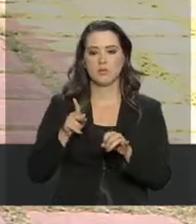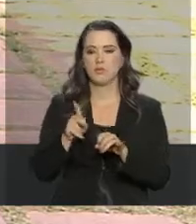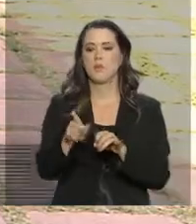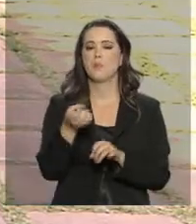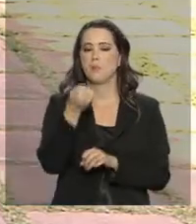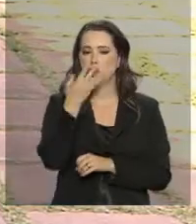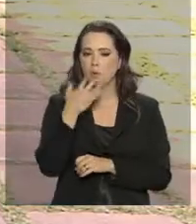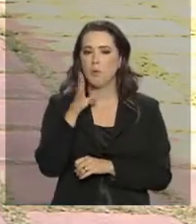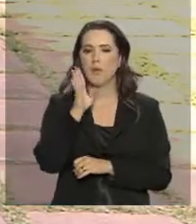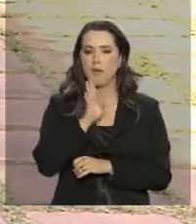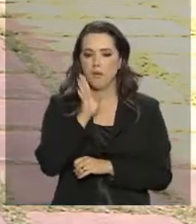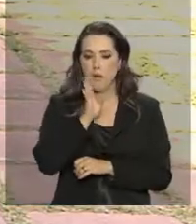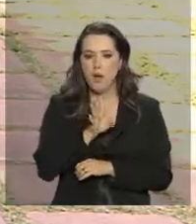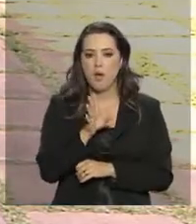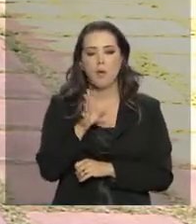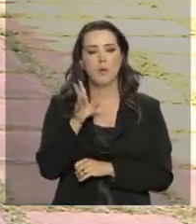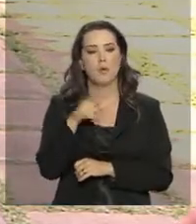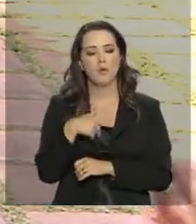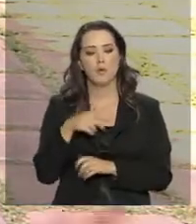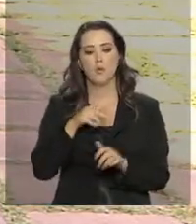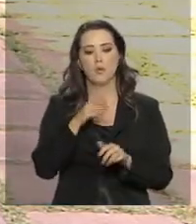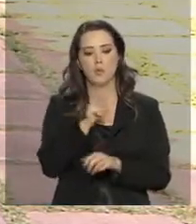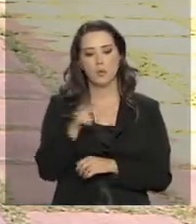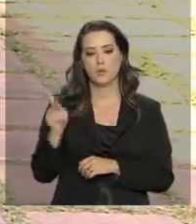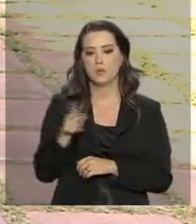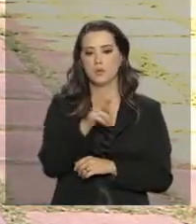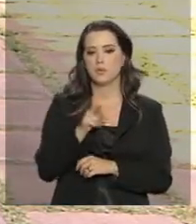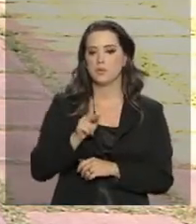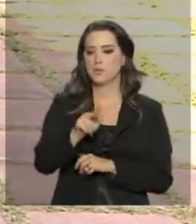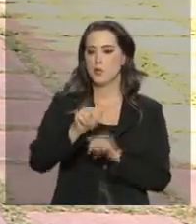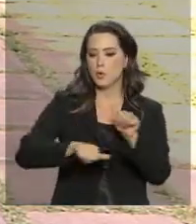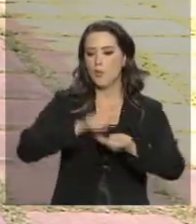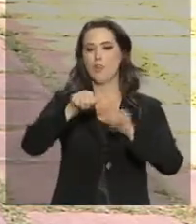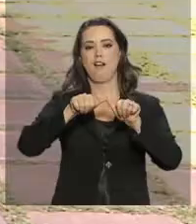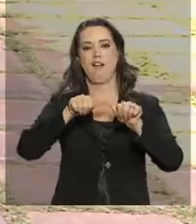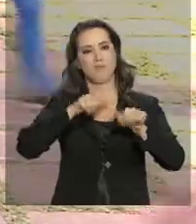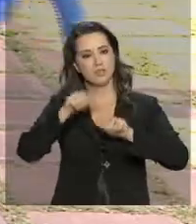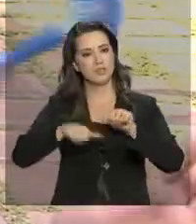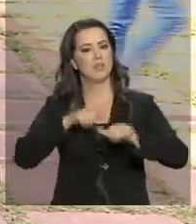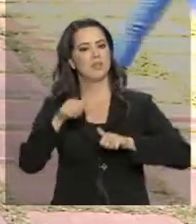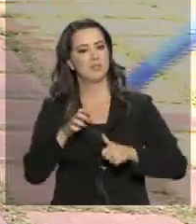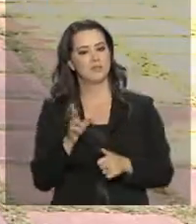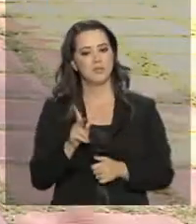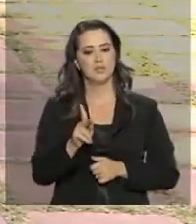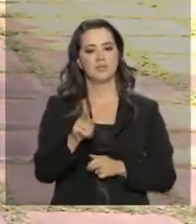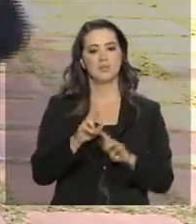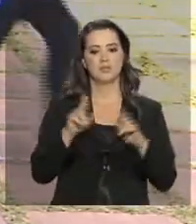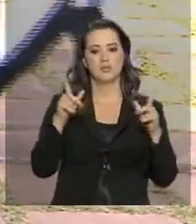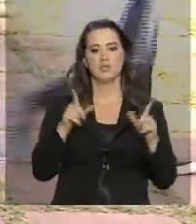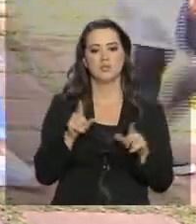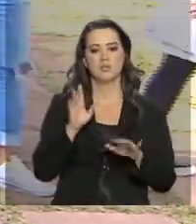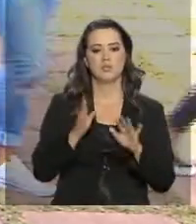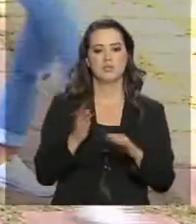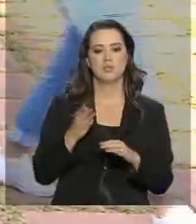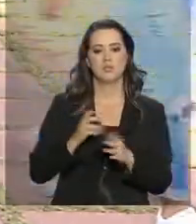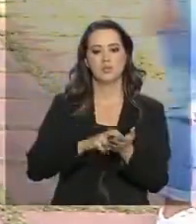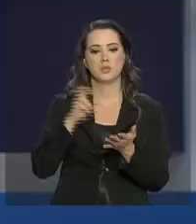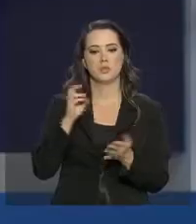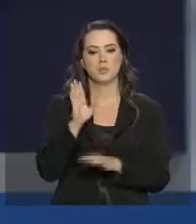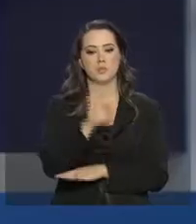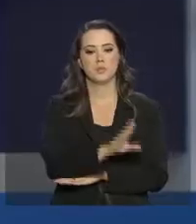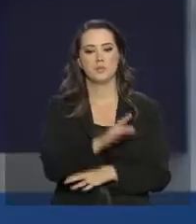professor tentou sempre se mudar o foco para a gente não ficar sempre na mesma coisa tanto de manhã quanto à